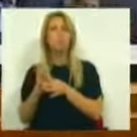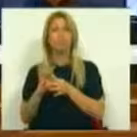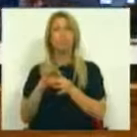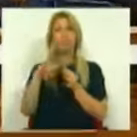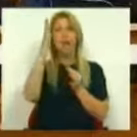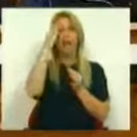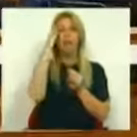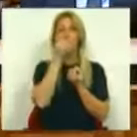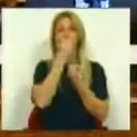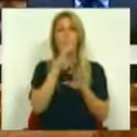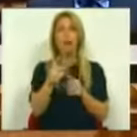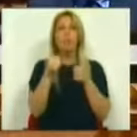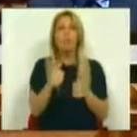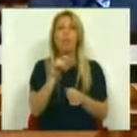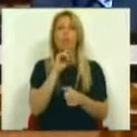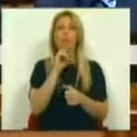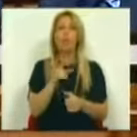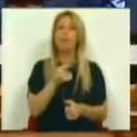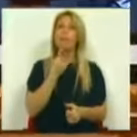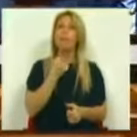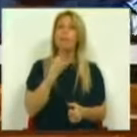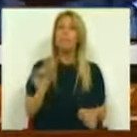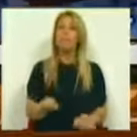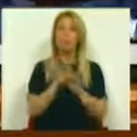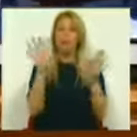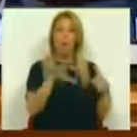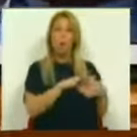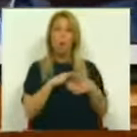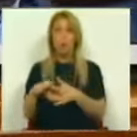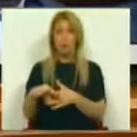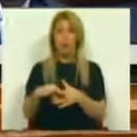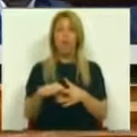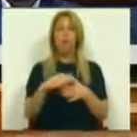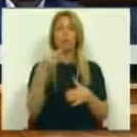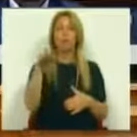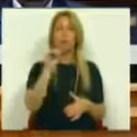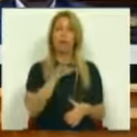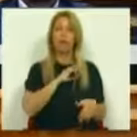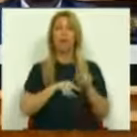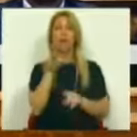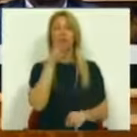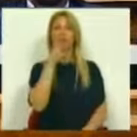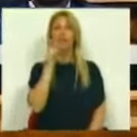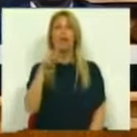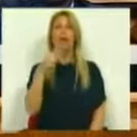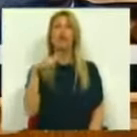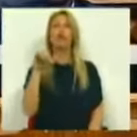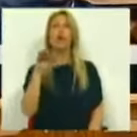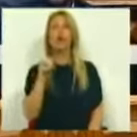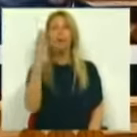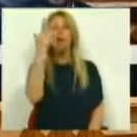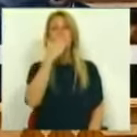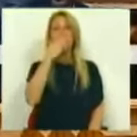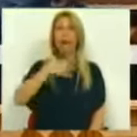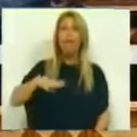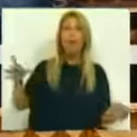boa oportunidade de perceber do líder do Partido Socialista, o Sr. deputado António José Seguro, se preconiza ou